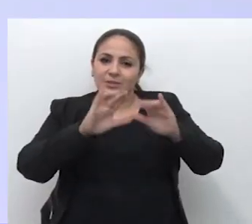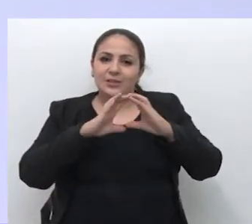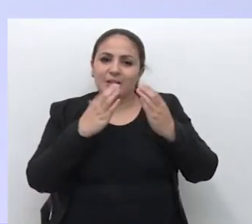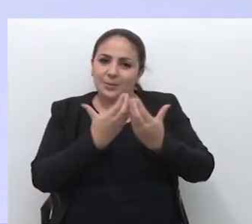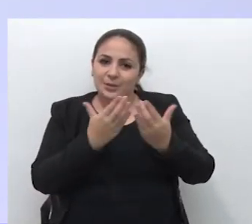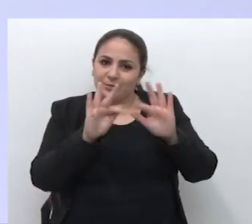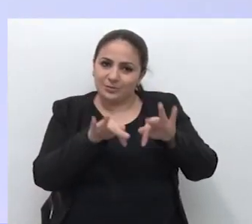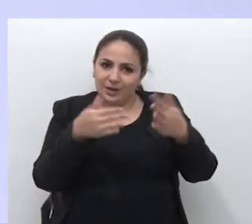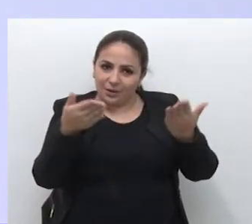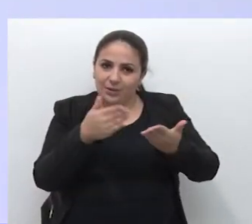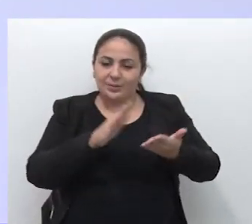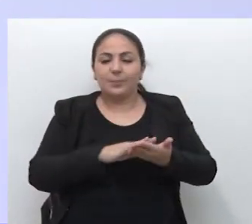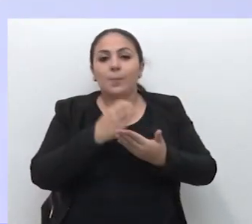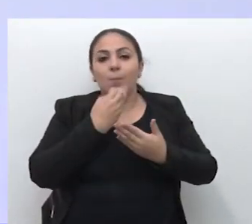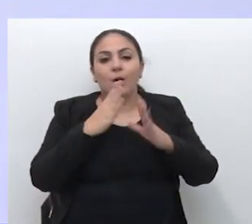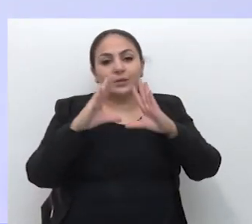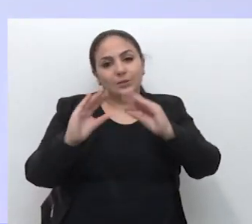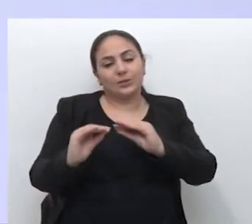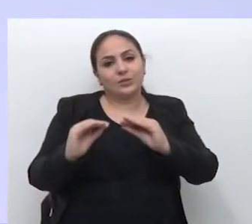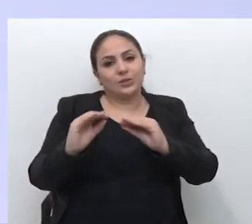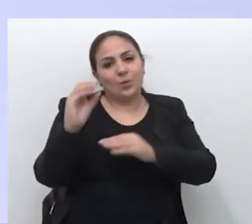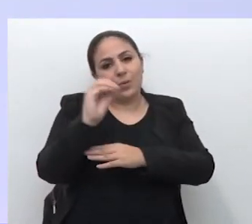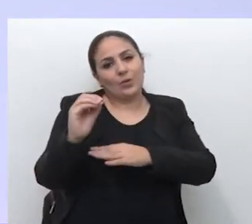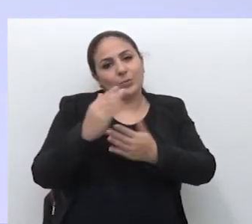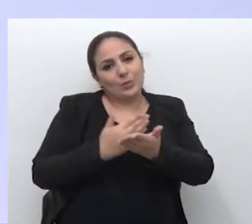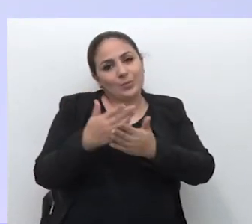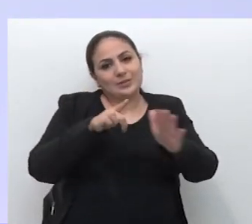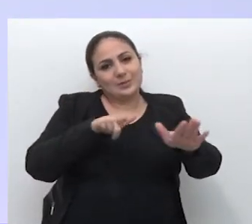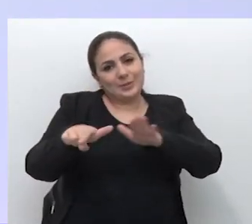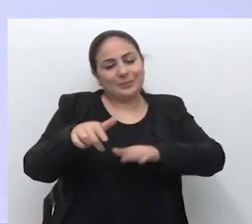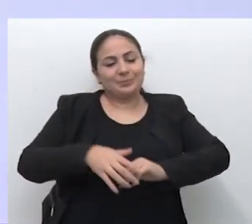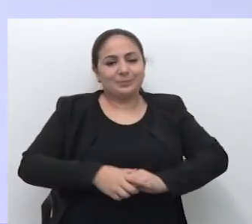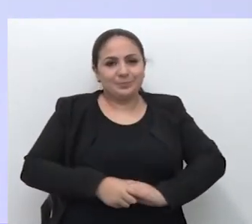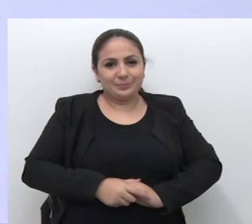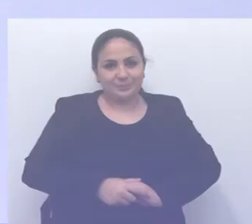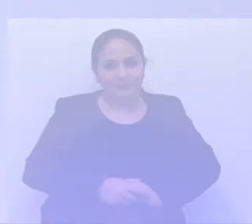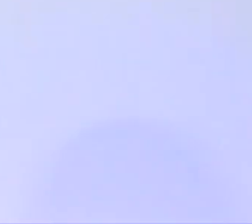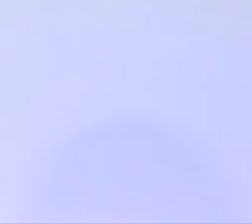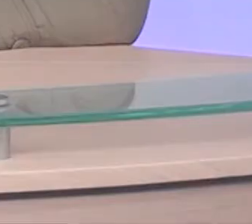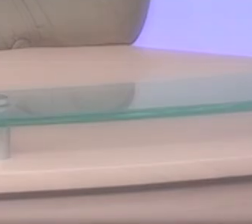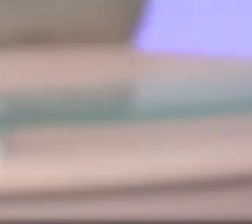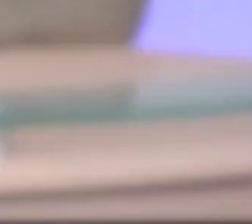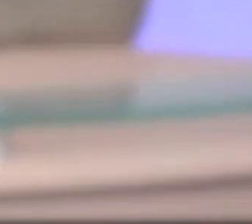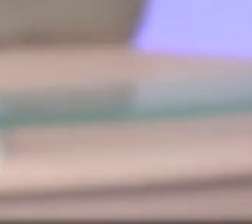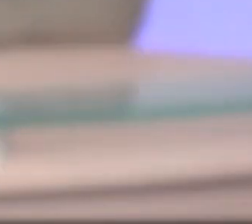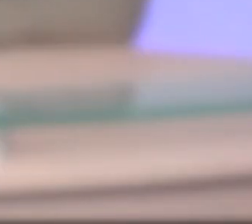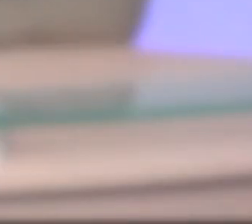E o Jornal da Câmara fica por aqui. Uma boa noite e um ótimo início de semana.